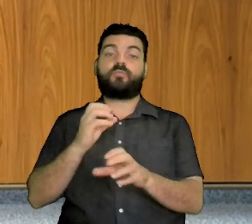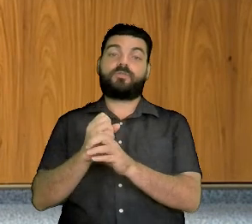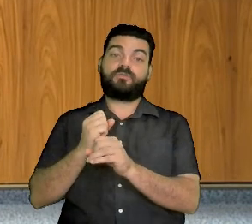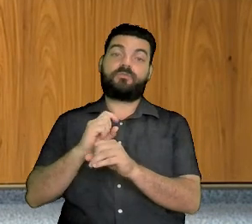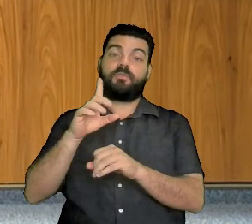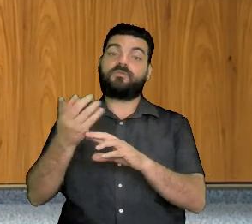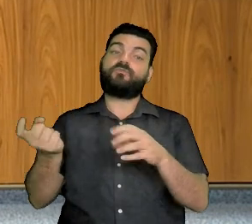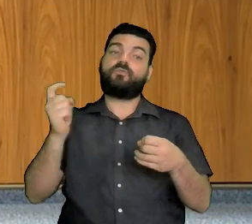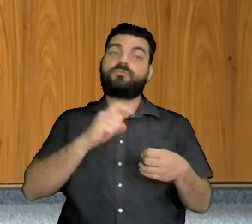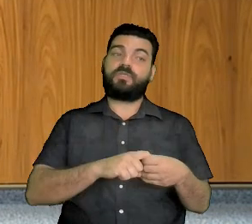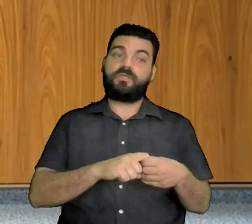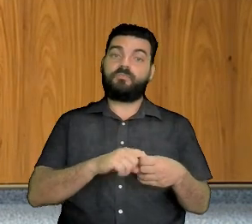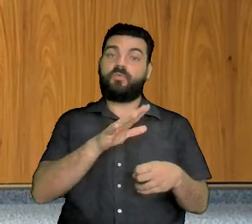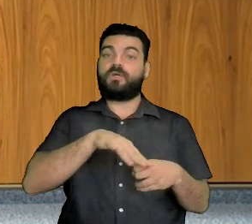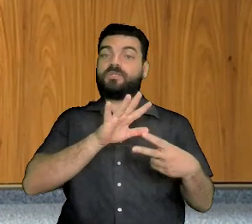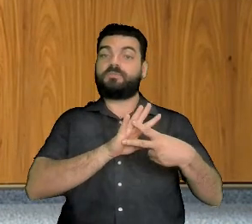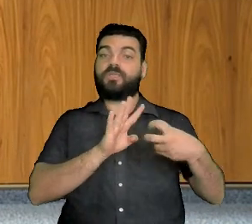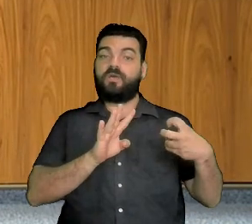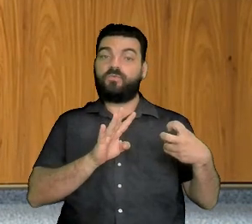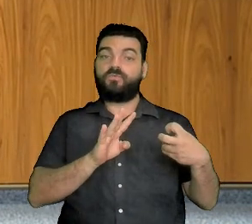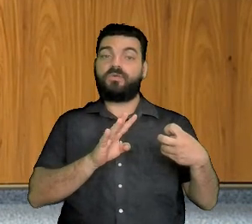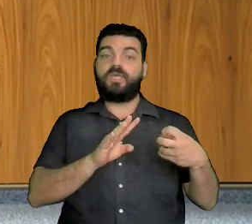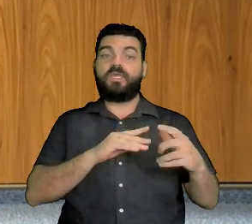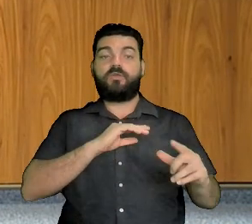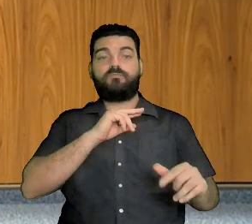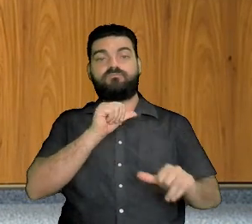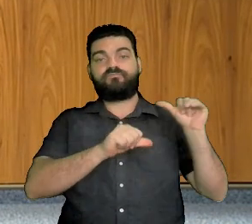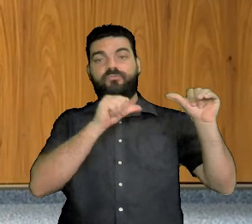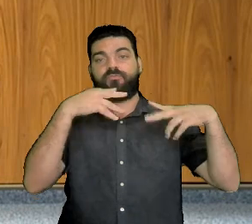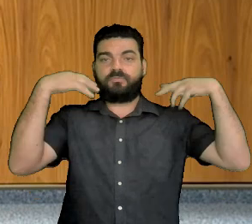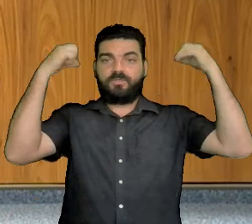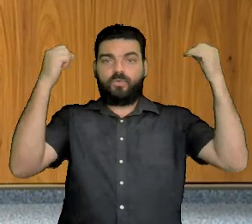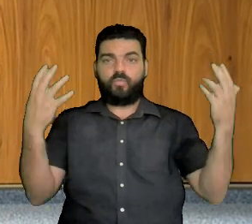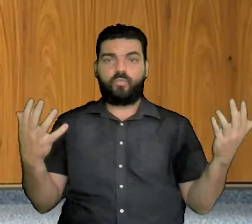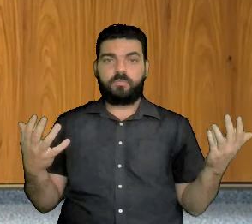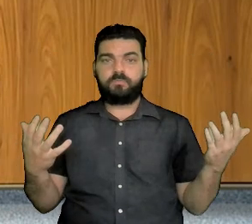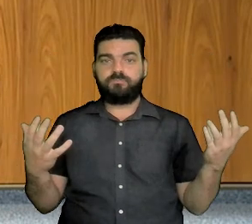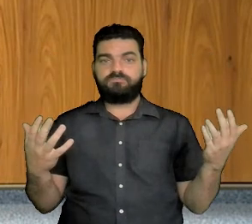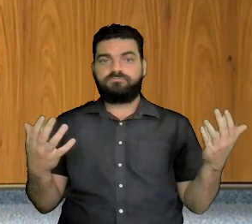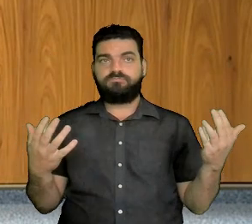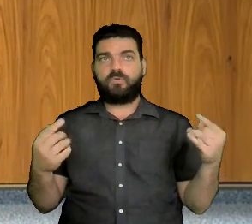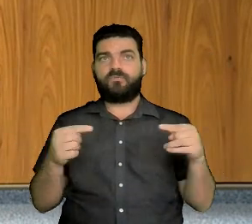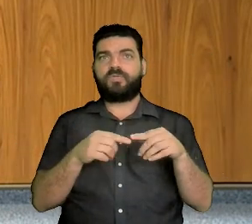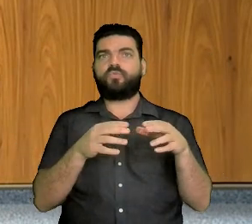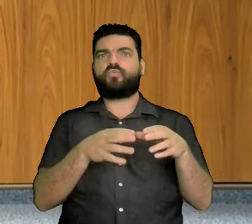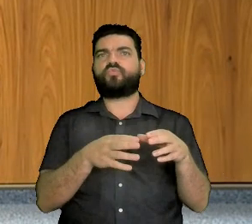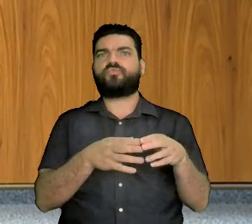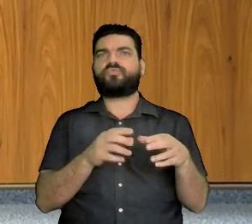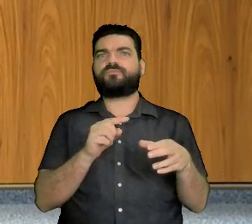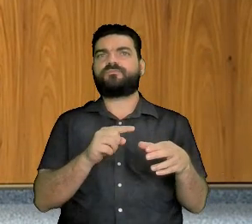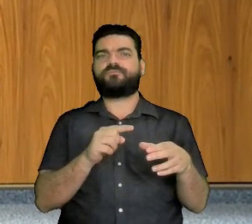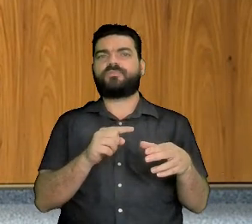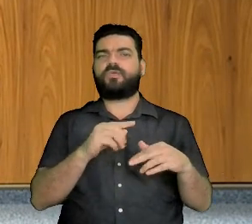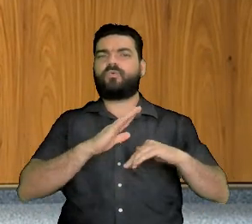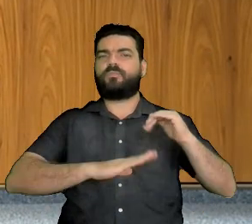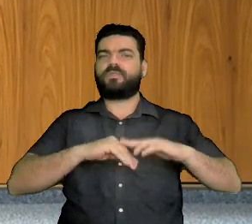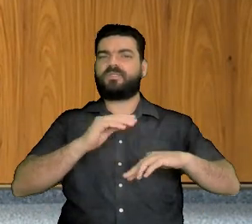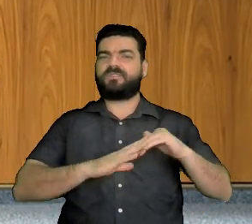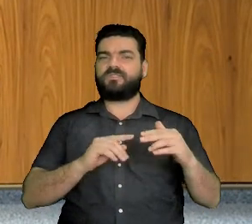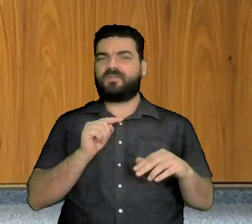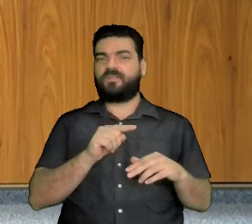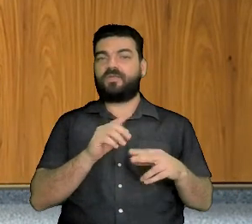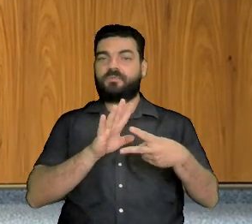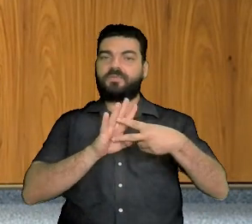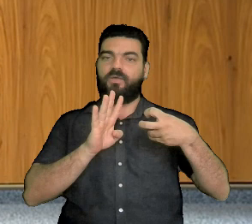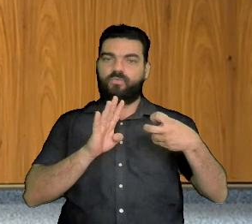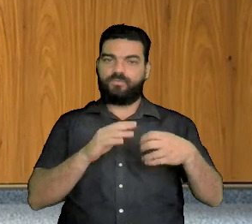juiz em Ribeirão Preto. Lá a vara era cumulativa, depois quando voltei para uma vara criminal, e quando fui promovido ao tribunal, fui para